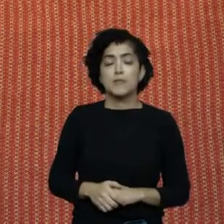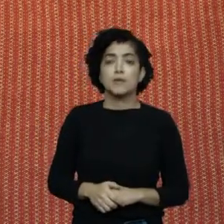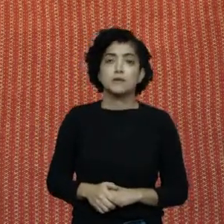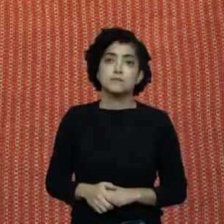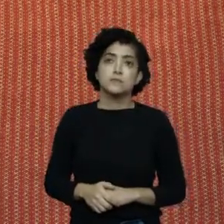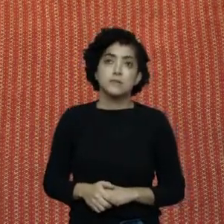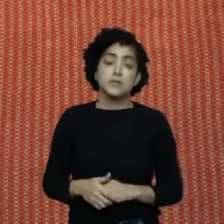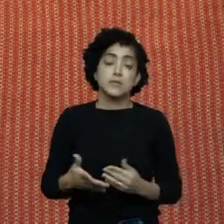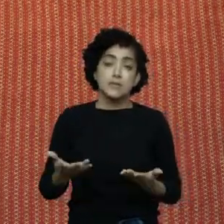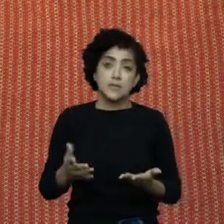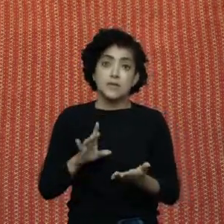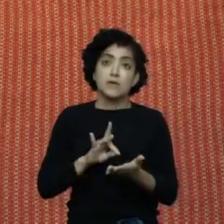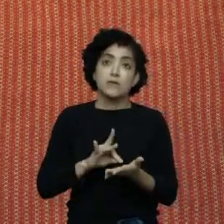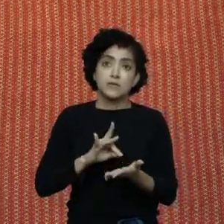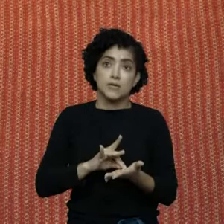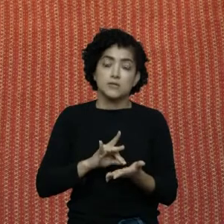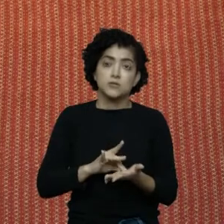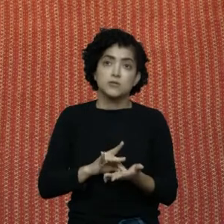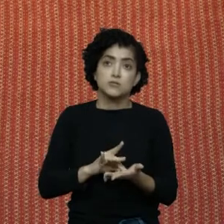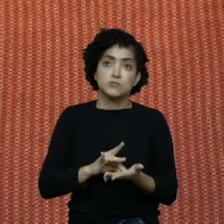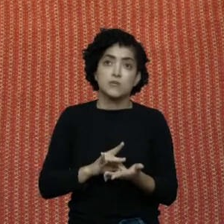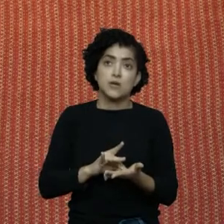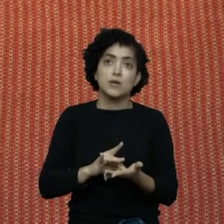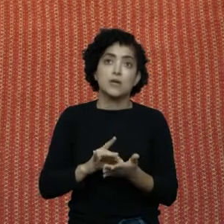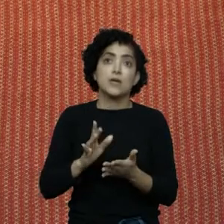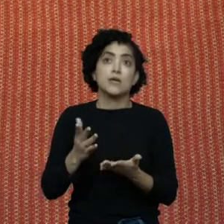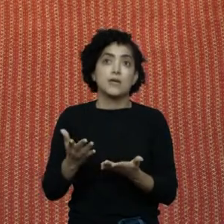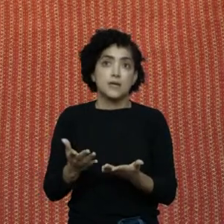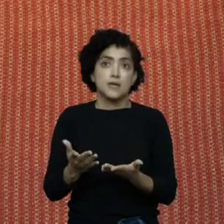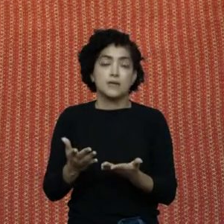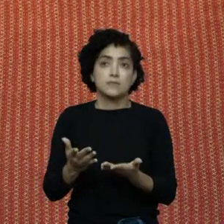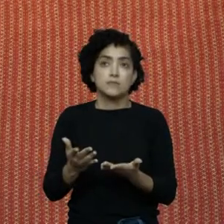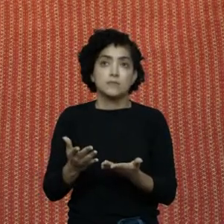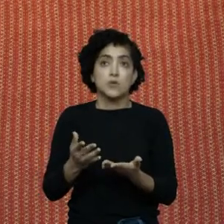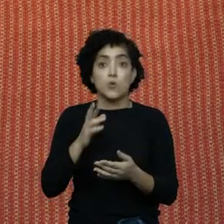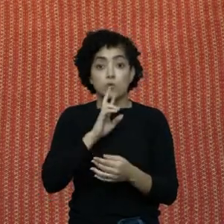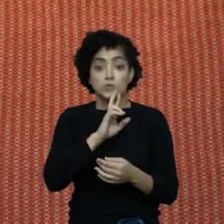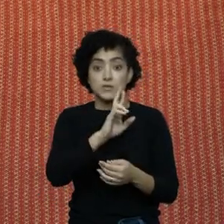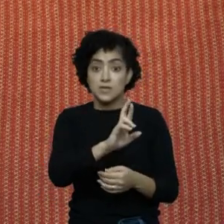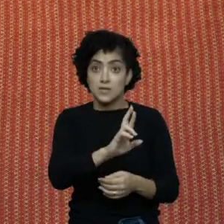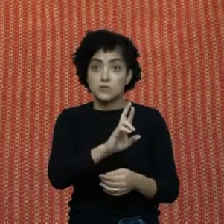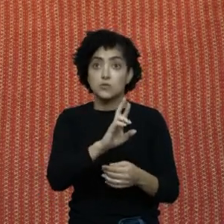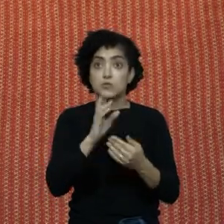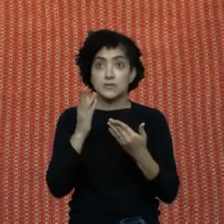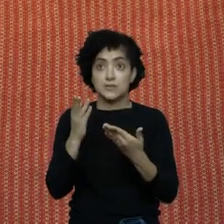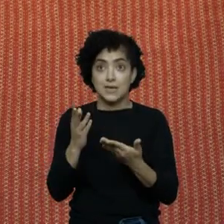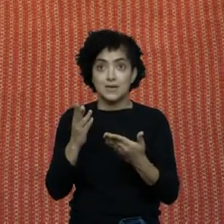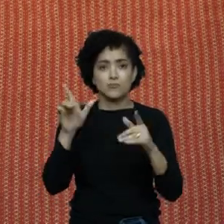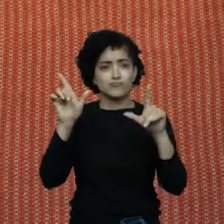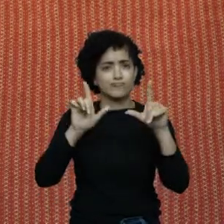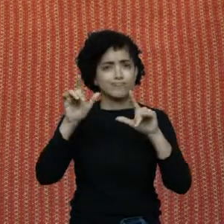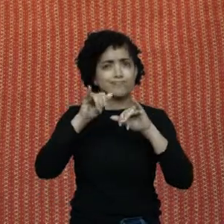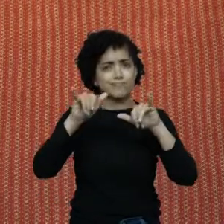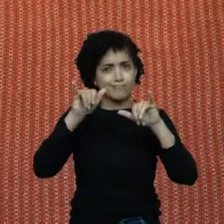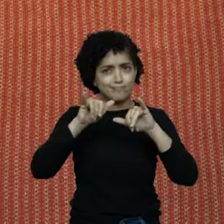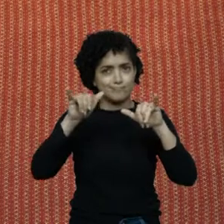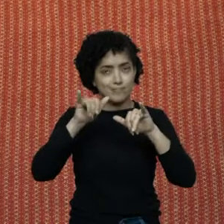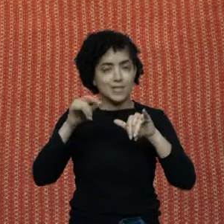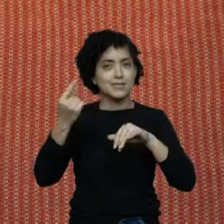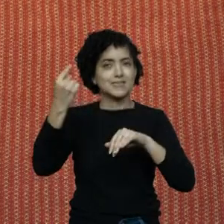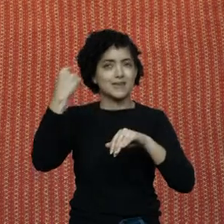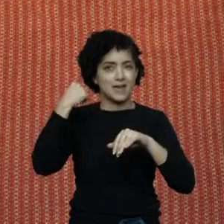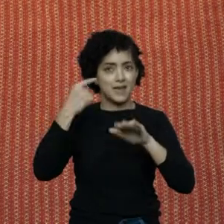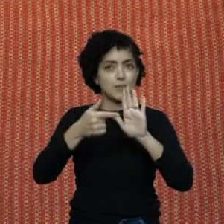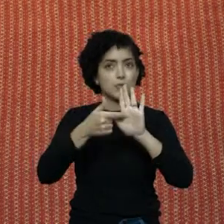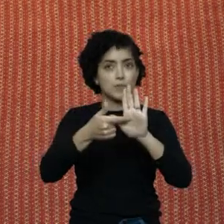O que é bem verdade também que ele julgou isso com os resultados daquele que ele do que a imprensa relatou na época o